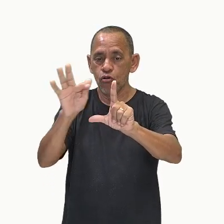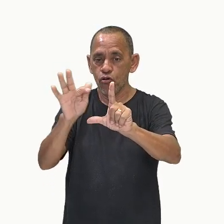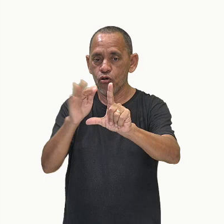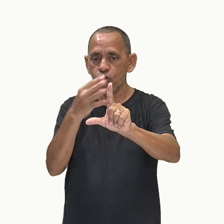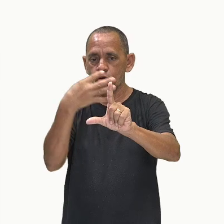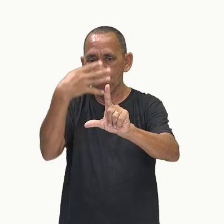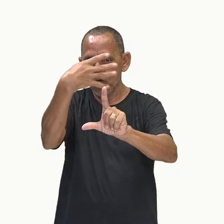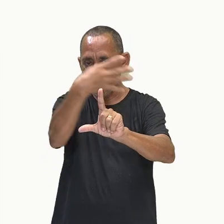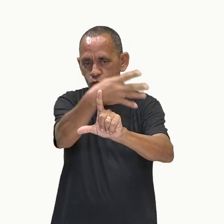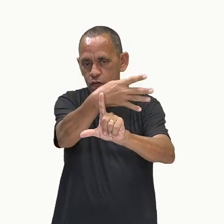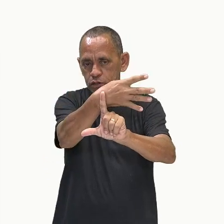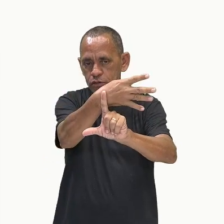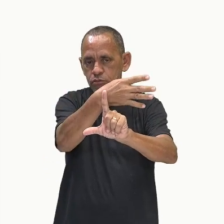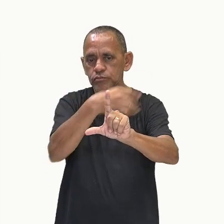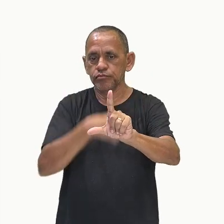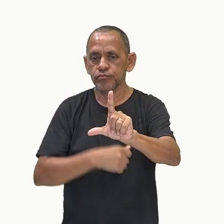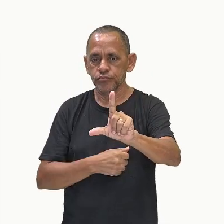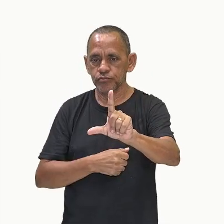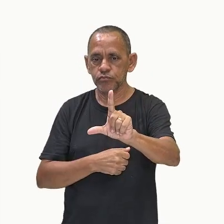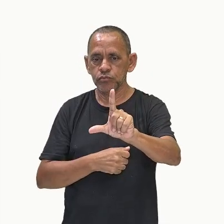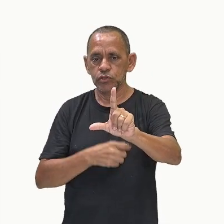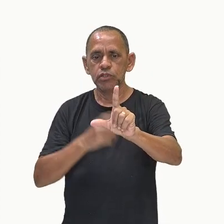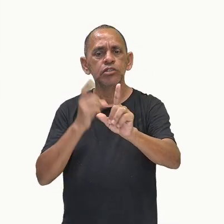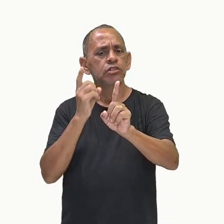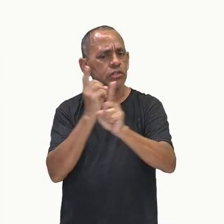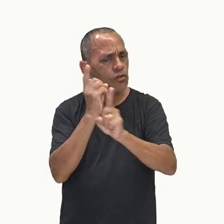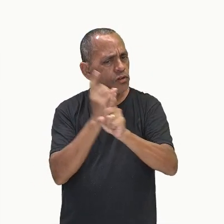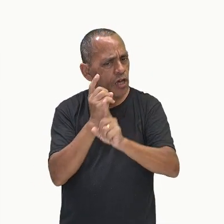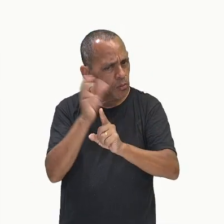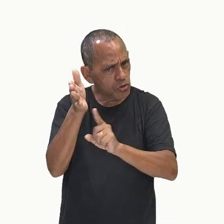Muito bem. Já identificamos aqui